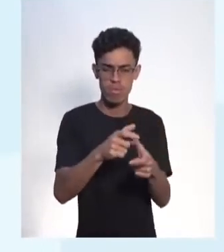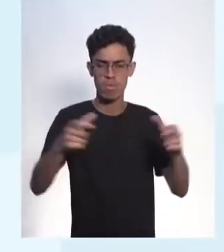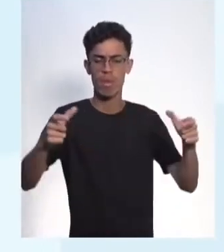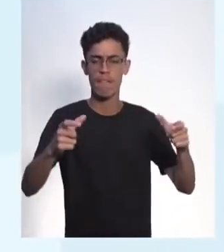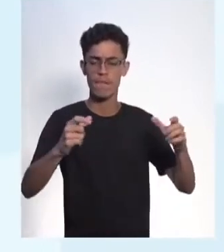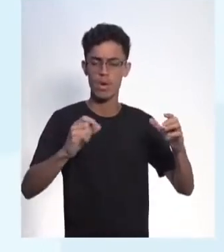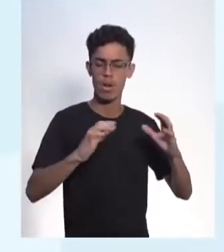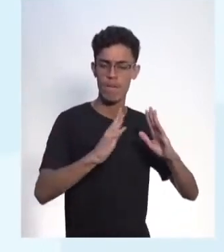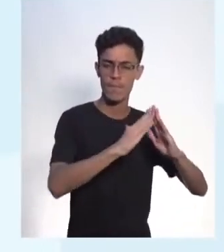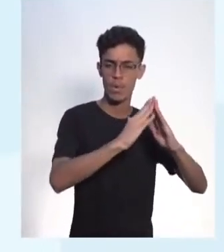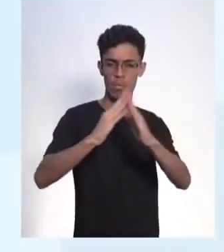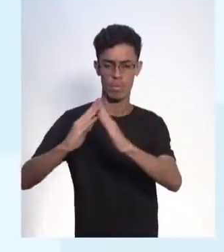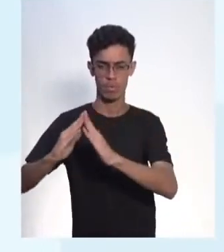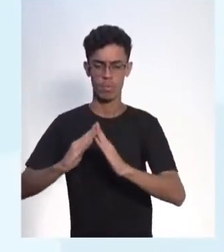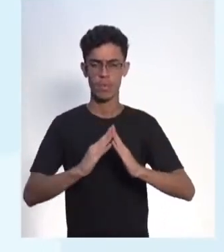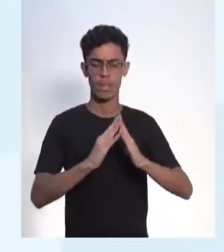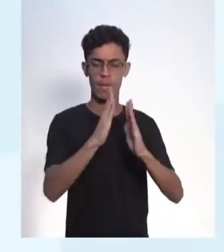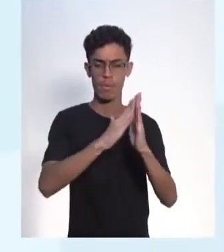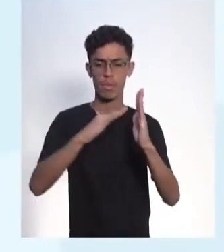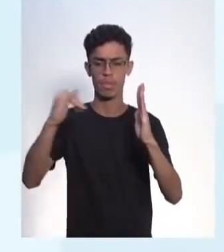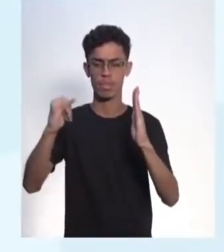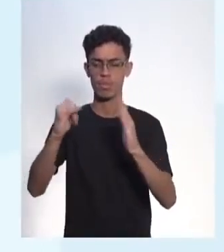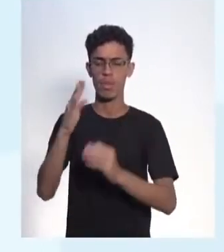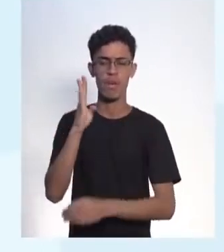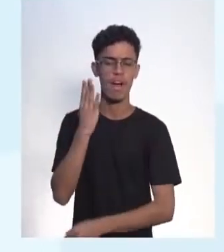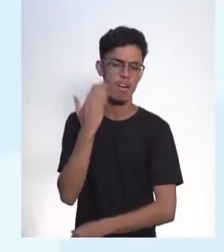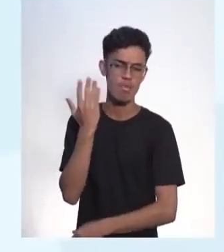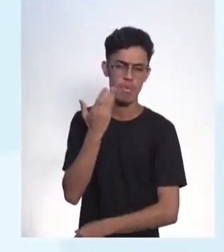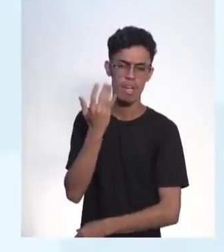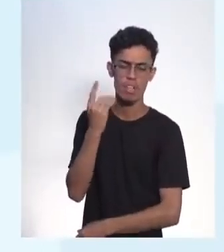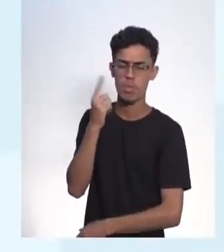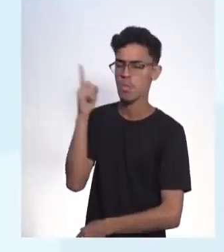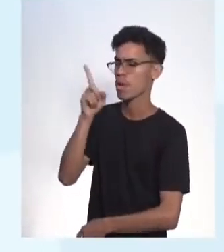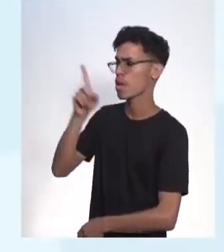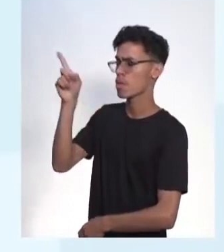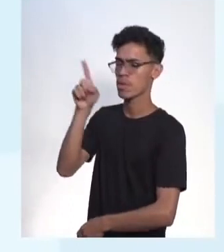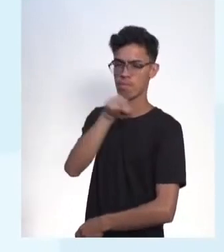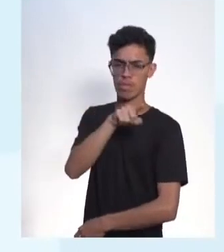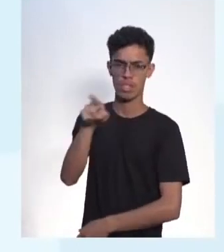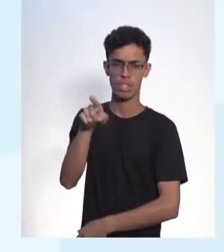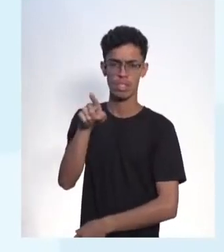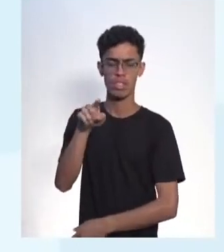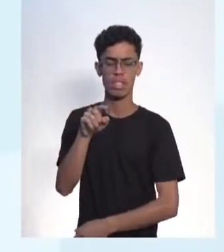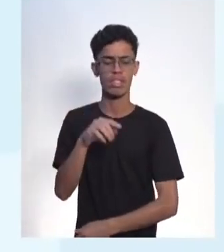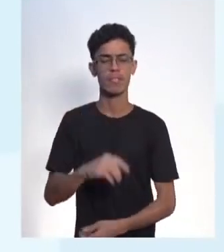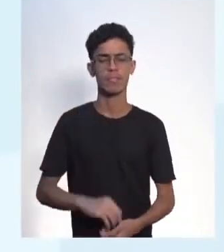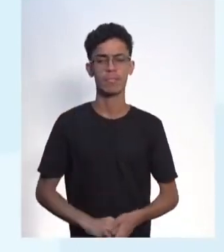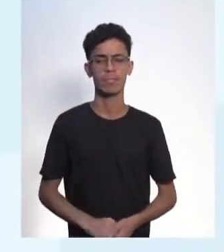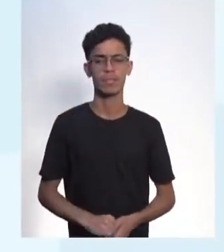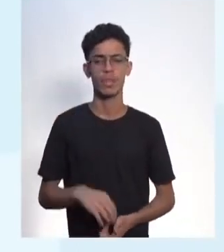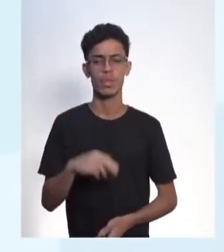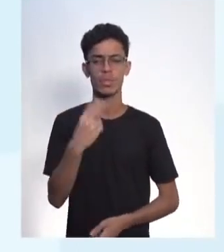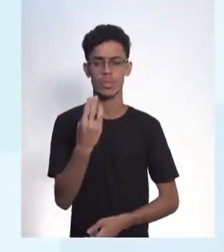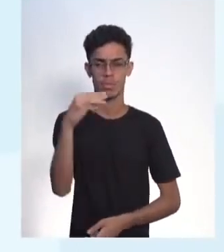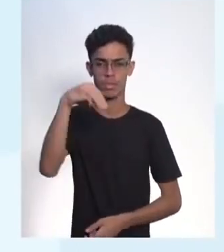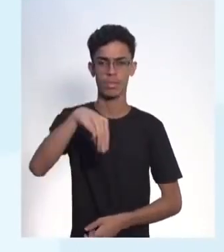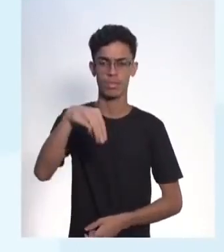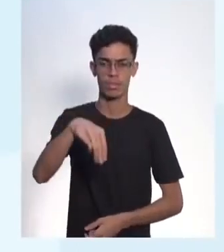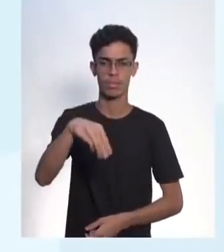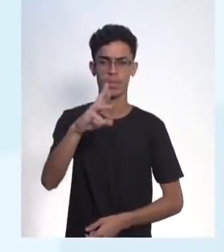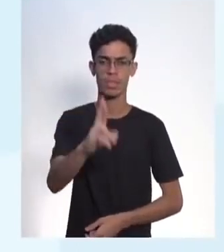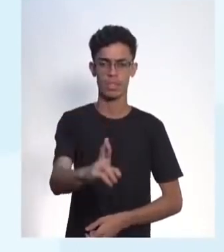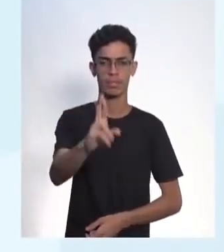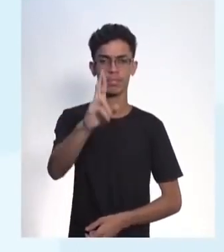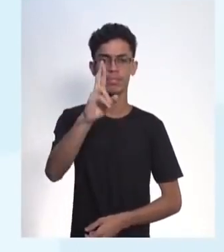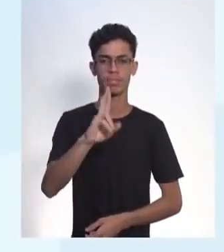Essa atividade está fácil, o mapa está aí para você olhar, a legenda ao lado, portanto, daremos 2 minutos para essa